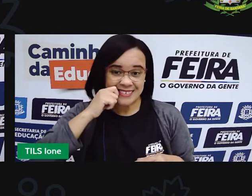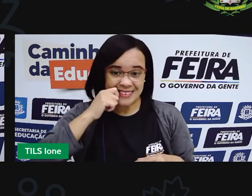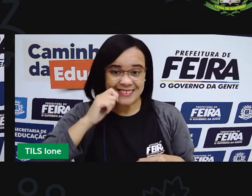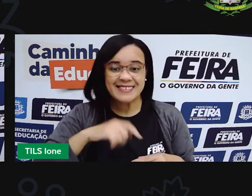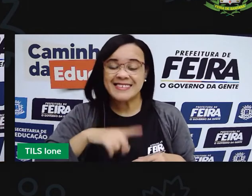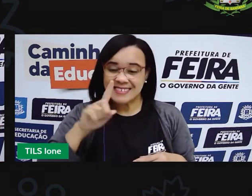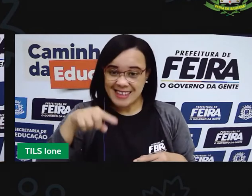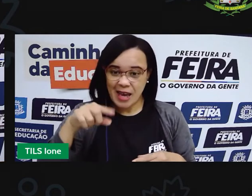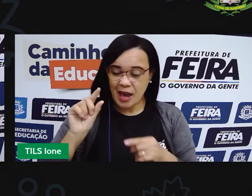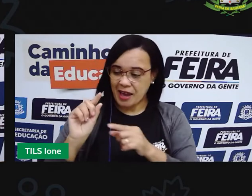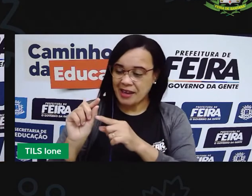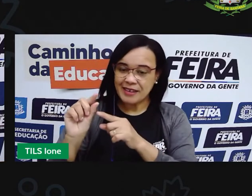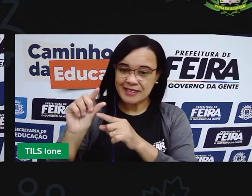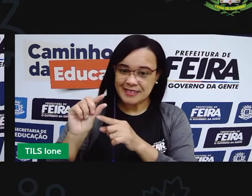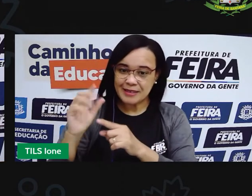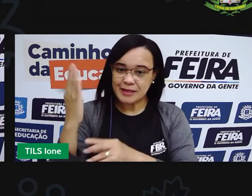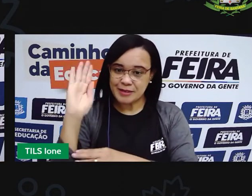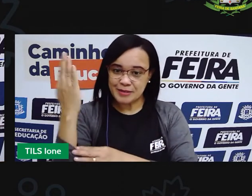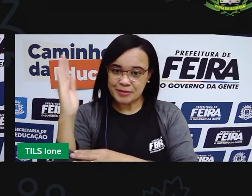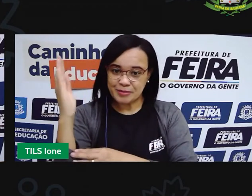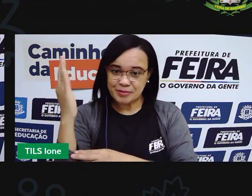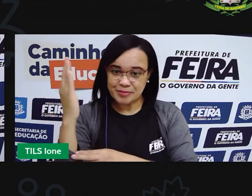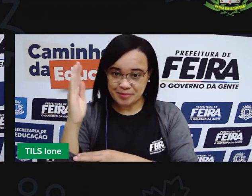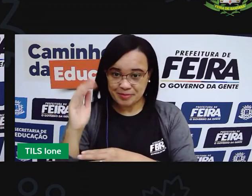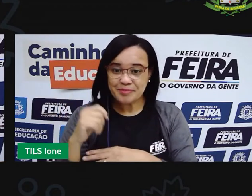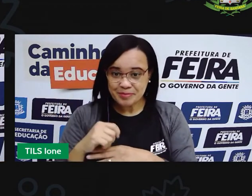essa embalagem de